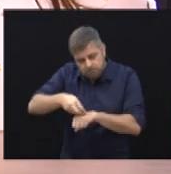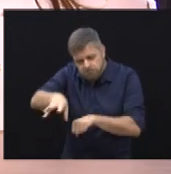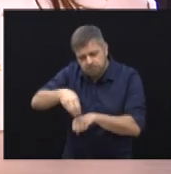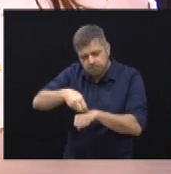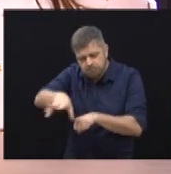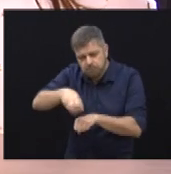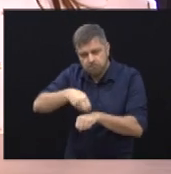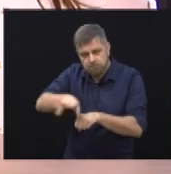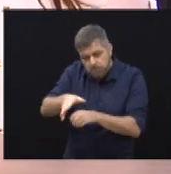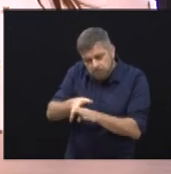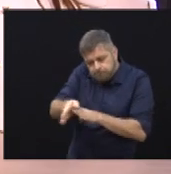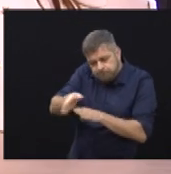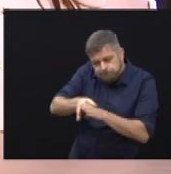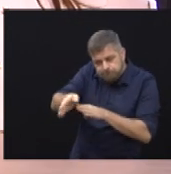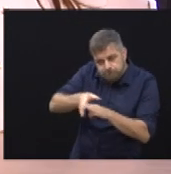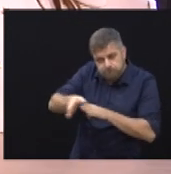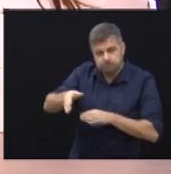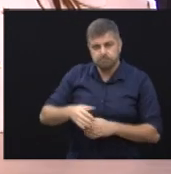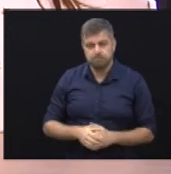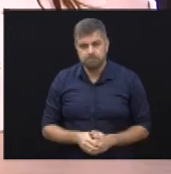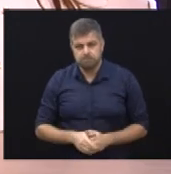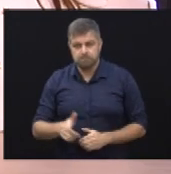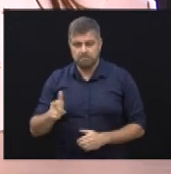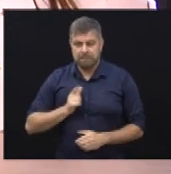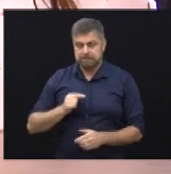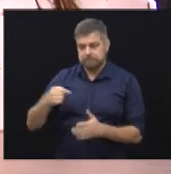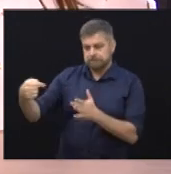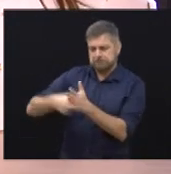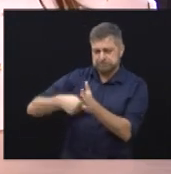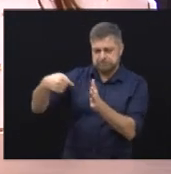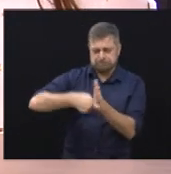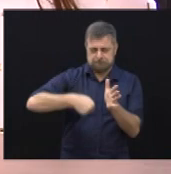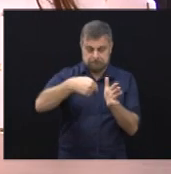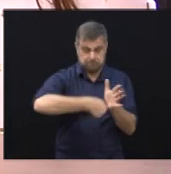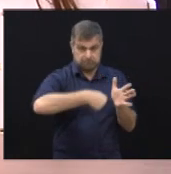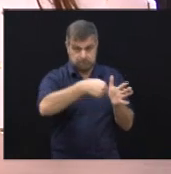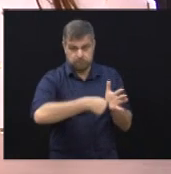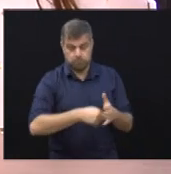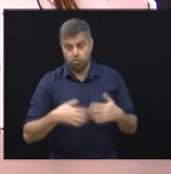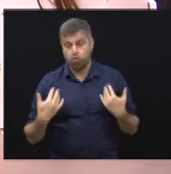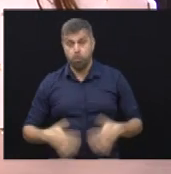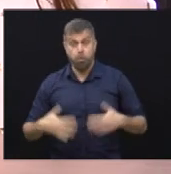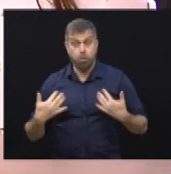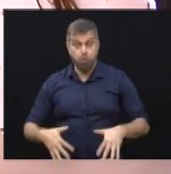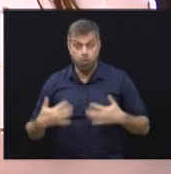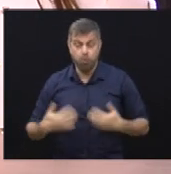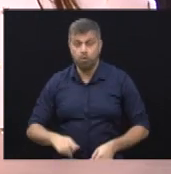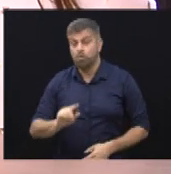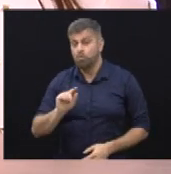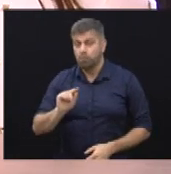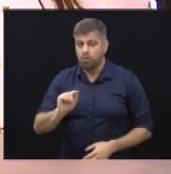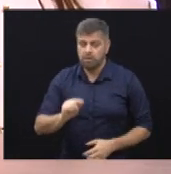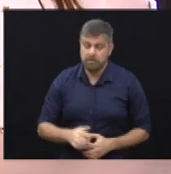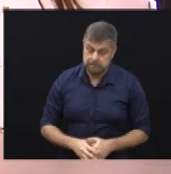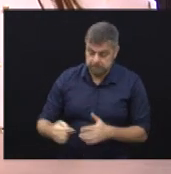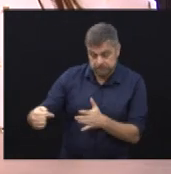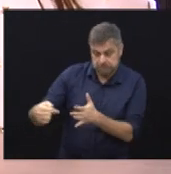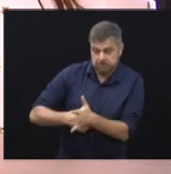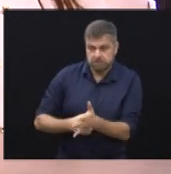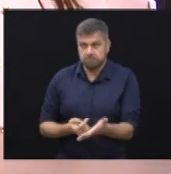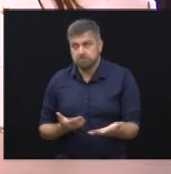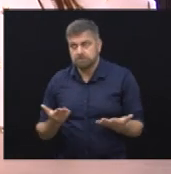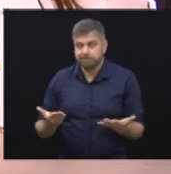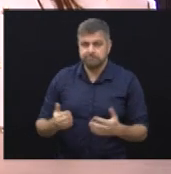incluir isso, né, na linha deles. E são várias perguntas que surgem, né?